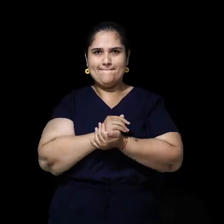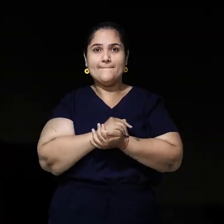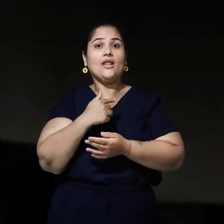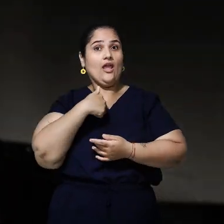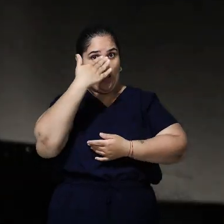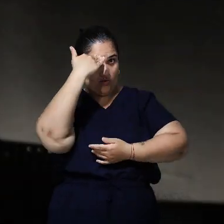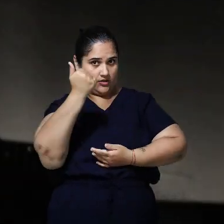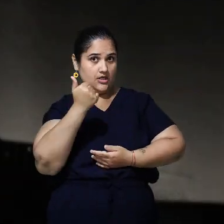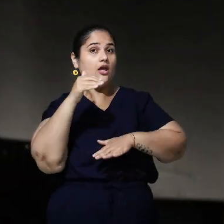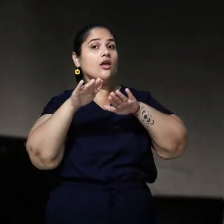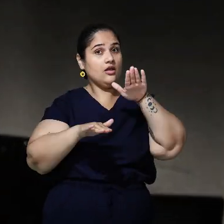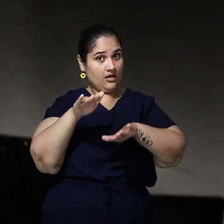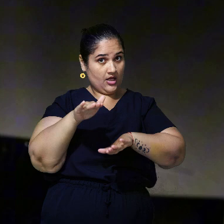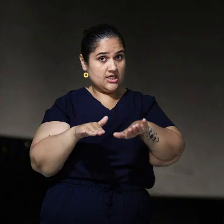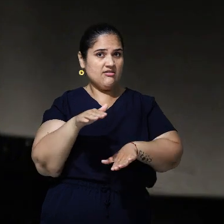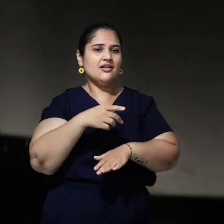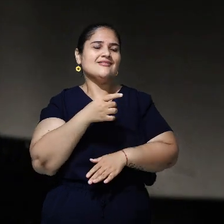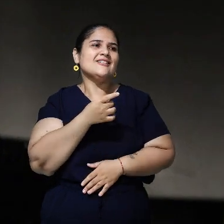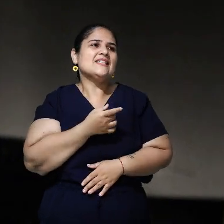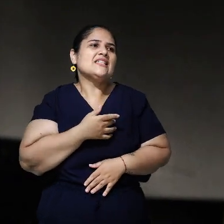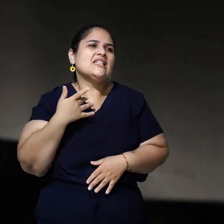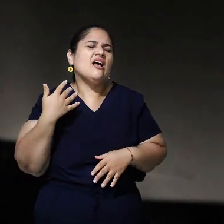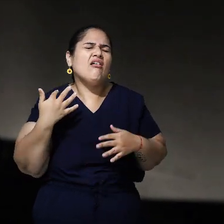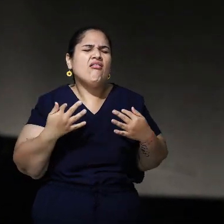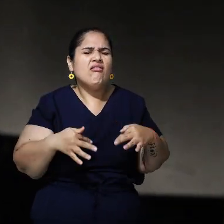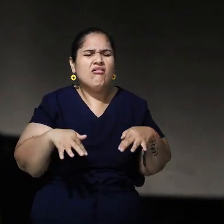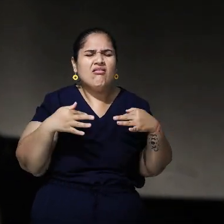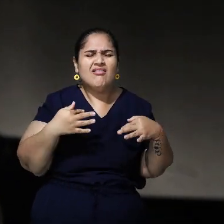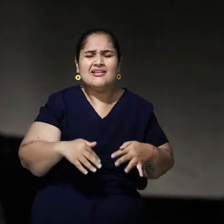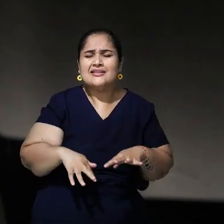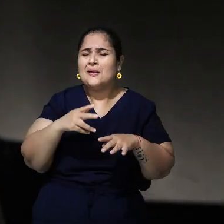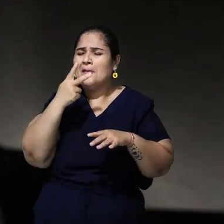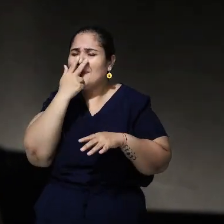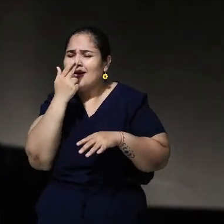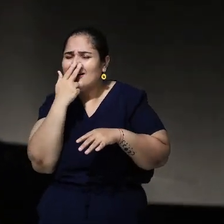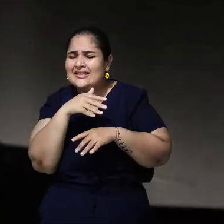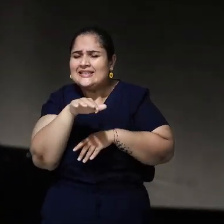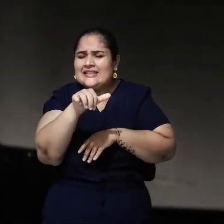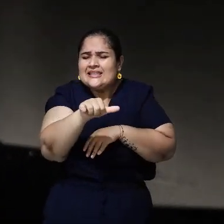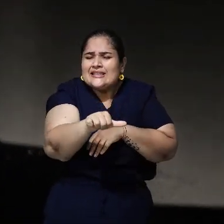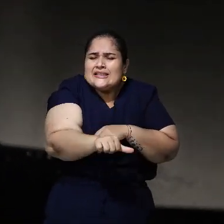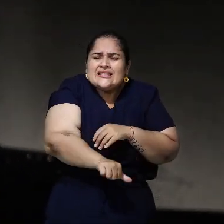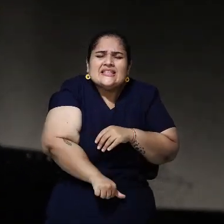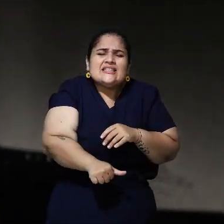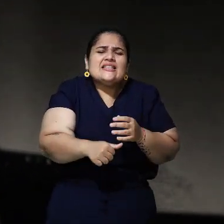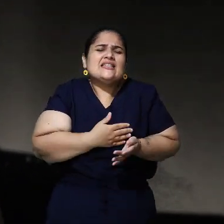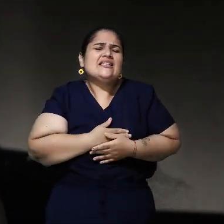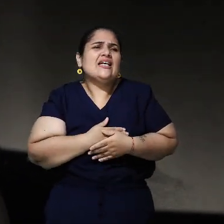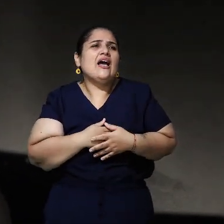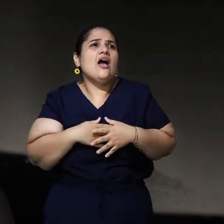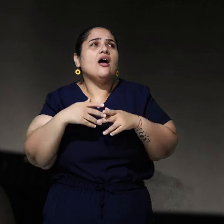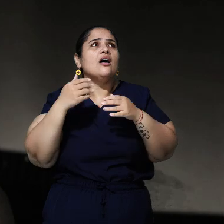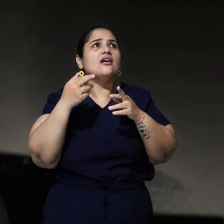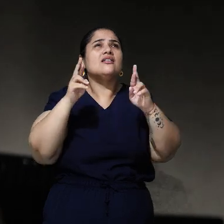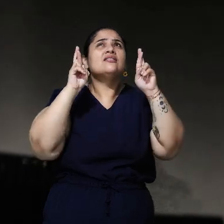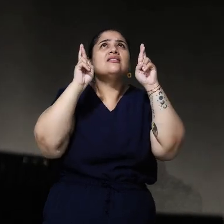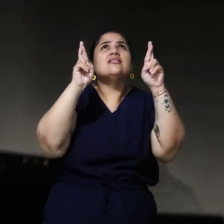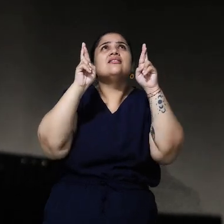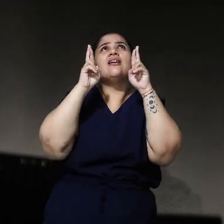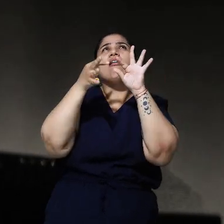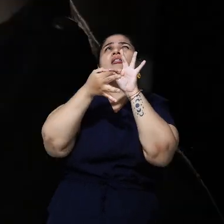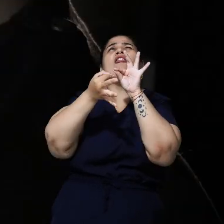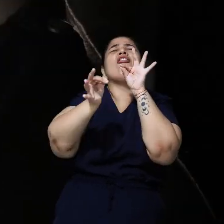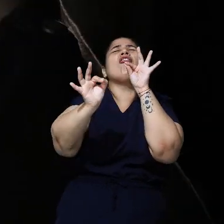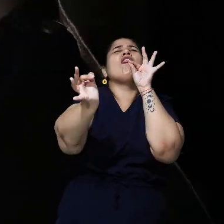Eu sei que às vezes a dor parece insuportável, que os dias se arrastam e a esperança parece algo distante. Mas quero